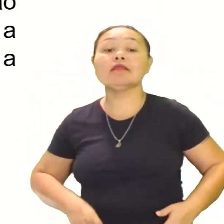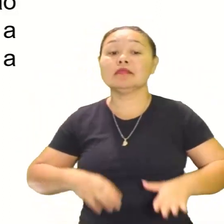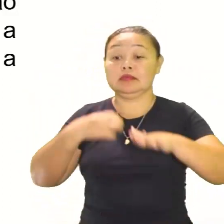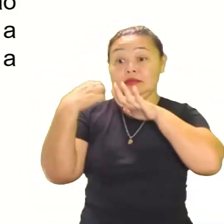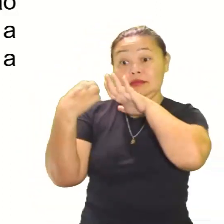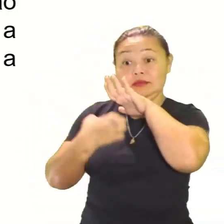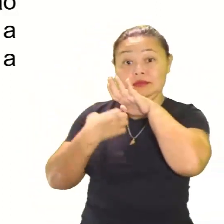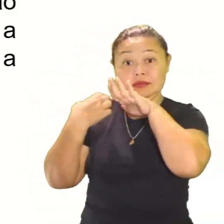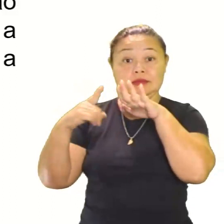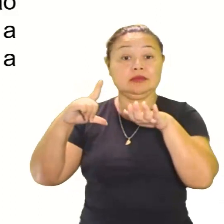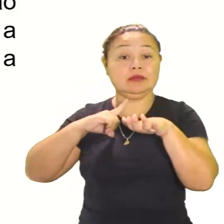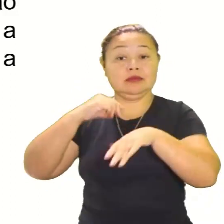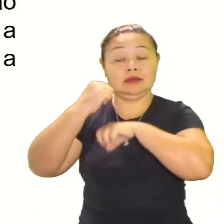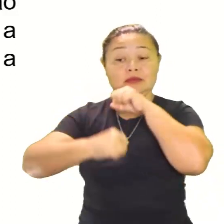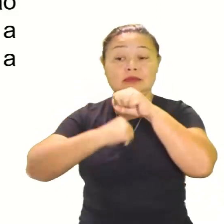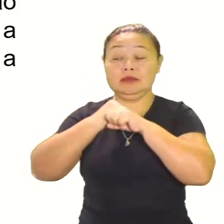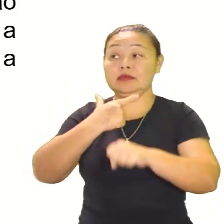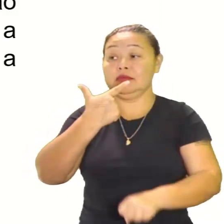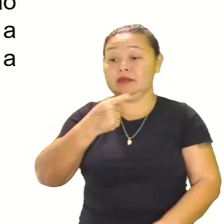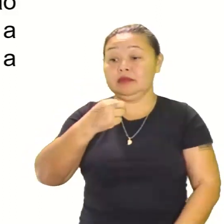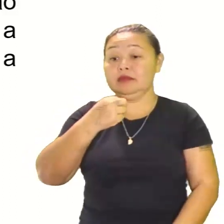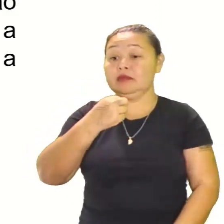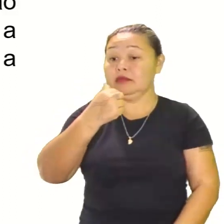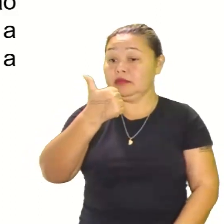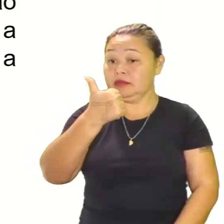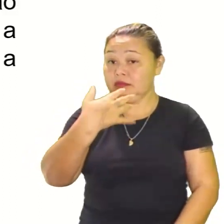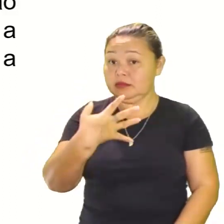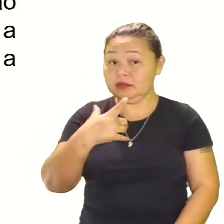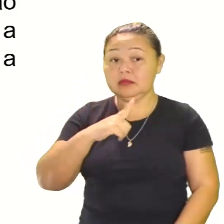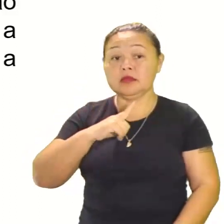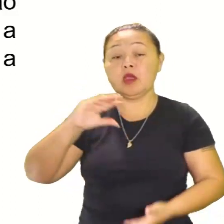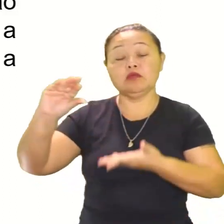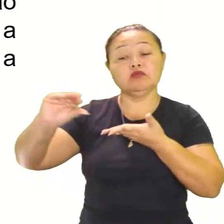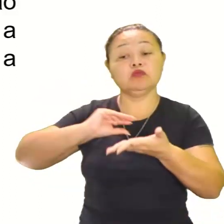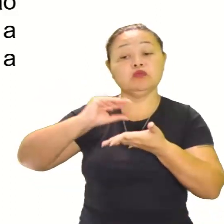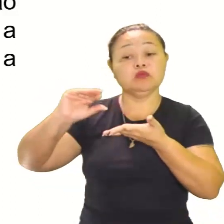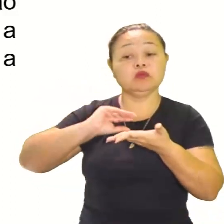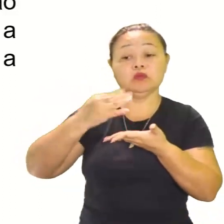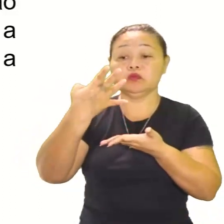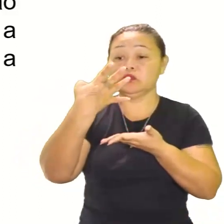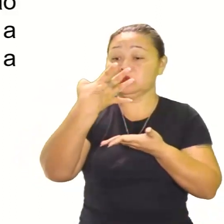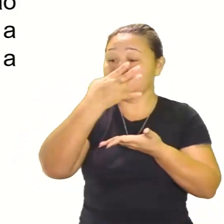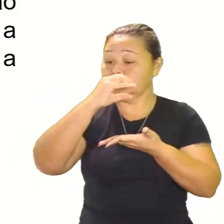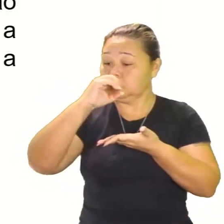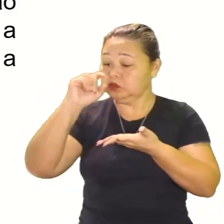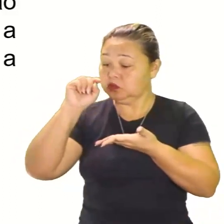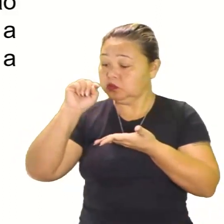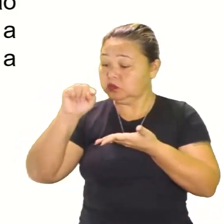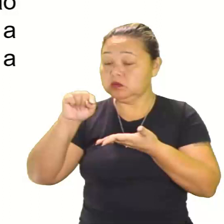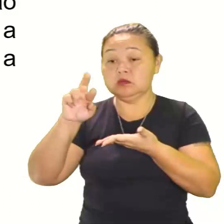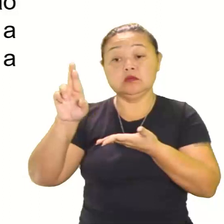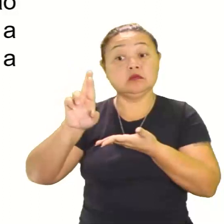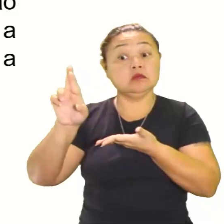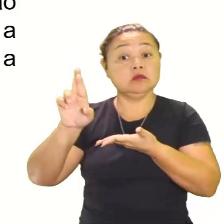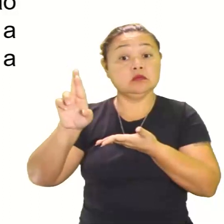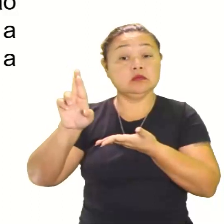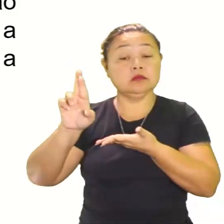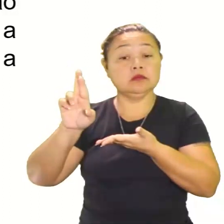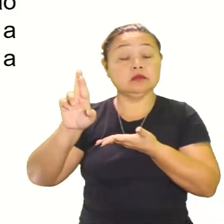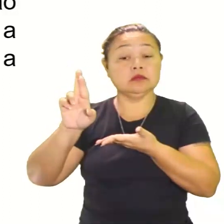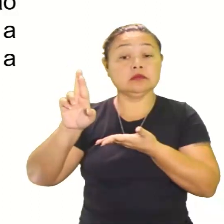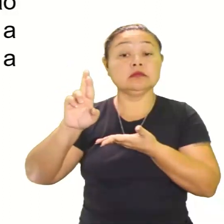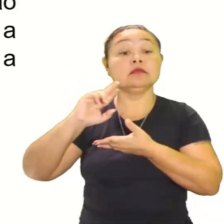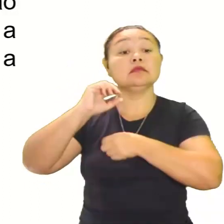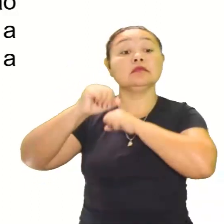Uma indústria teve no ano de 2014 um faturamento de R$400 mil.